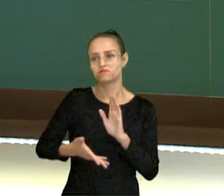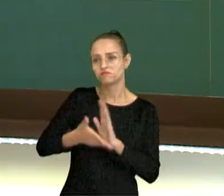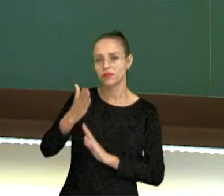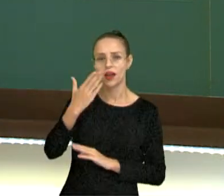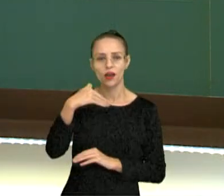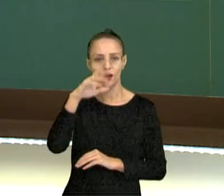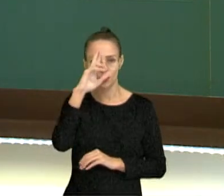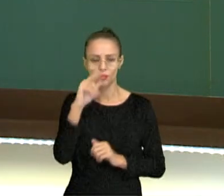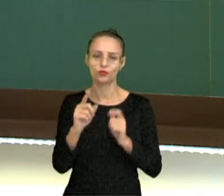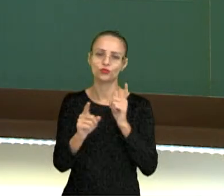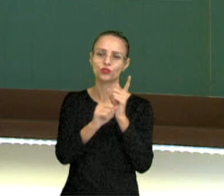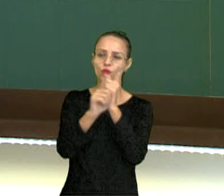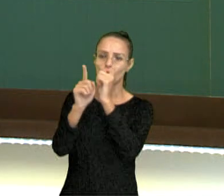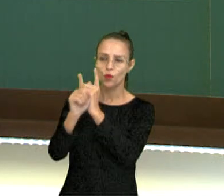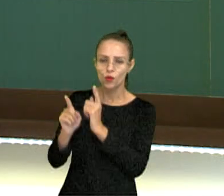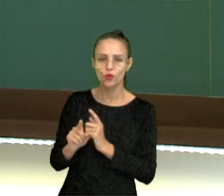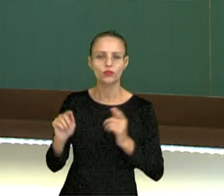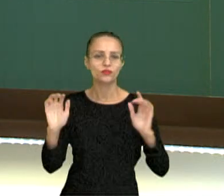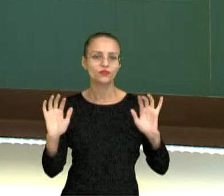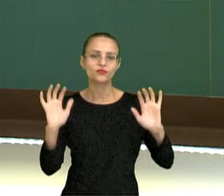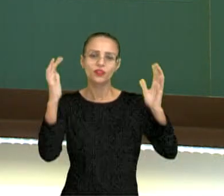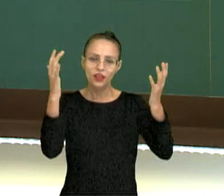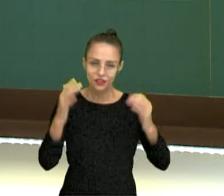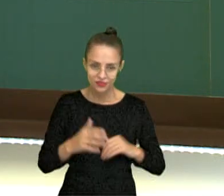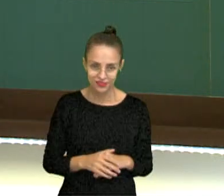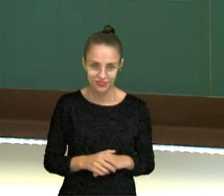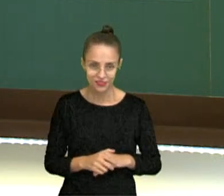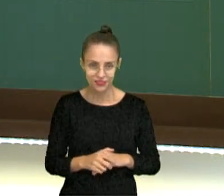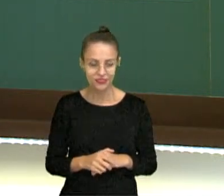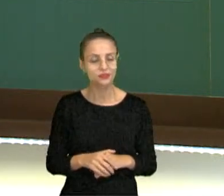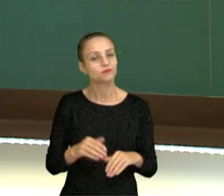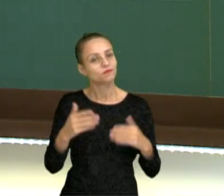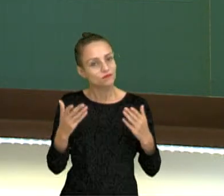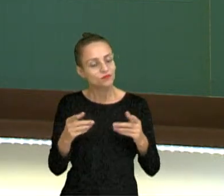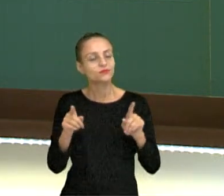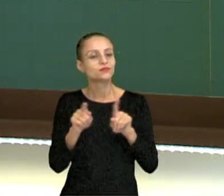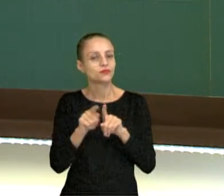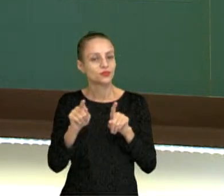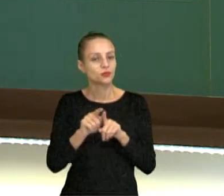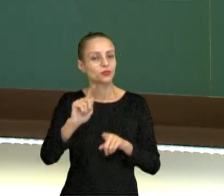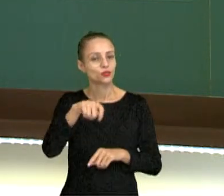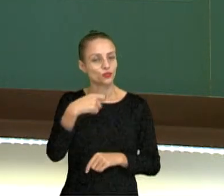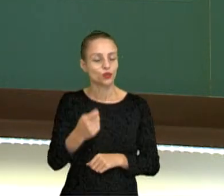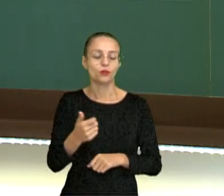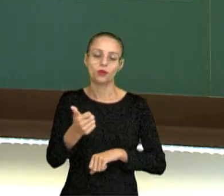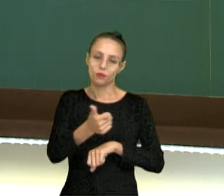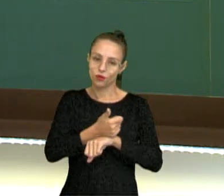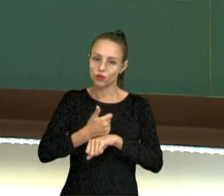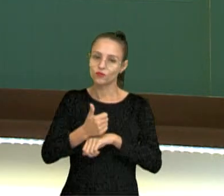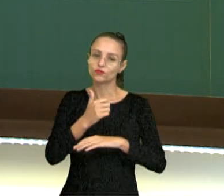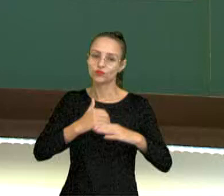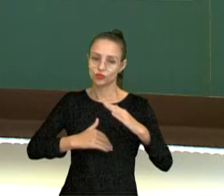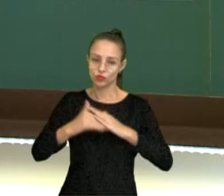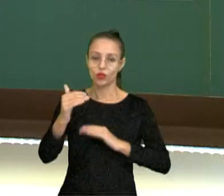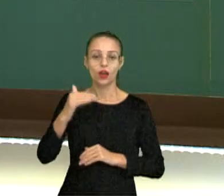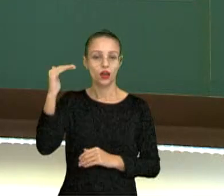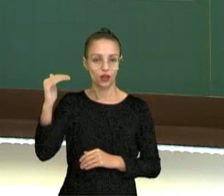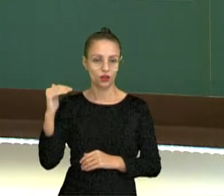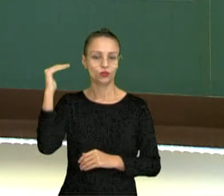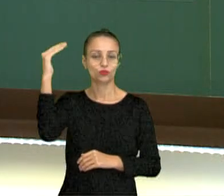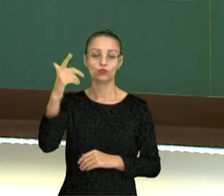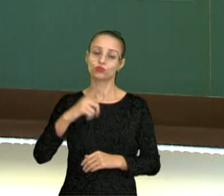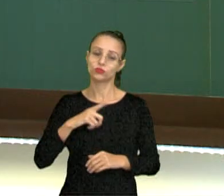almoços, encontros, festas. E também na questão profissional. O adulto vai ter o